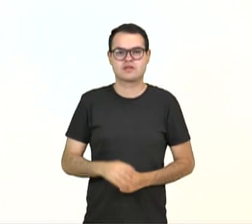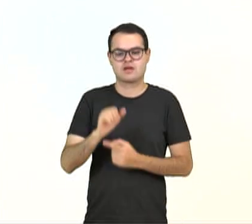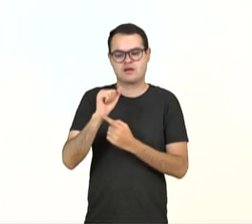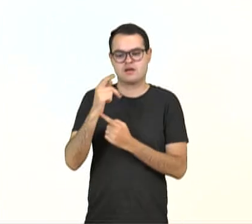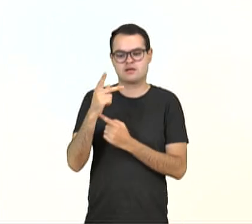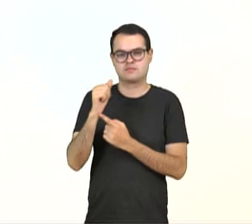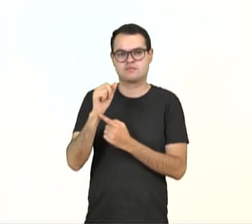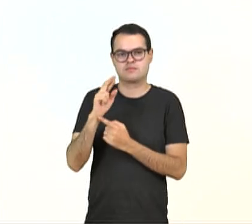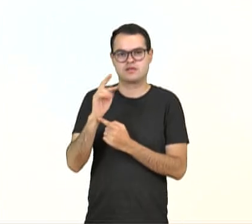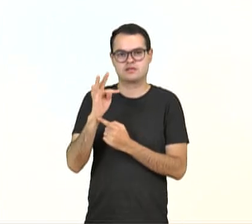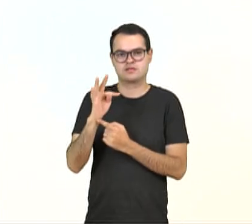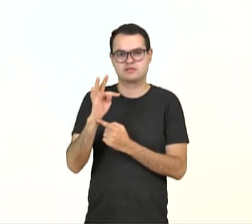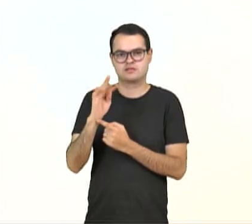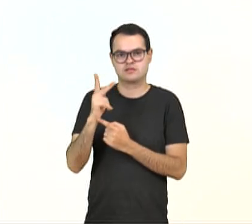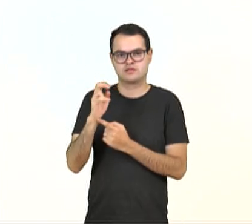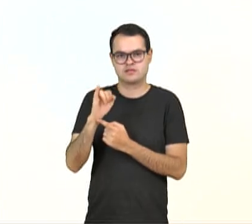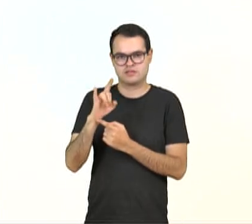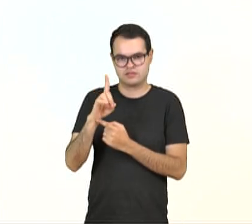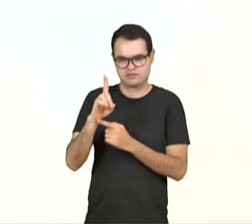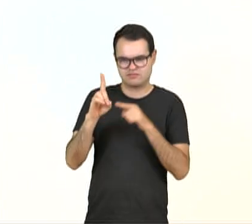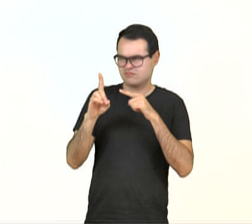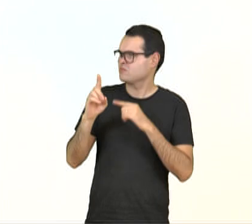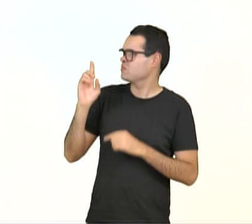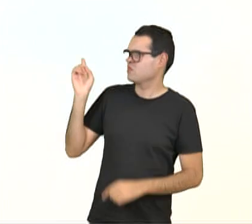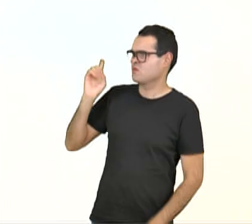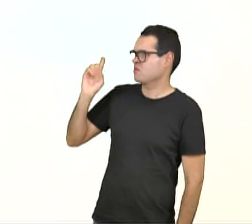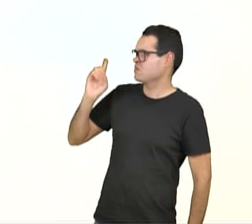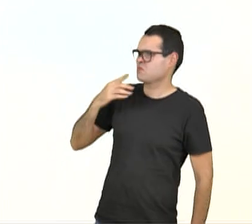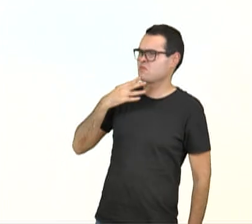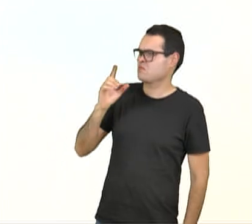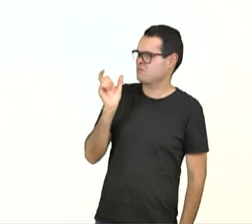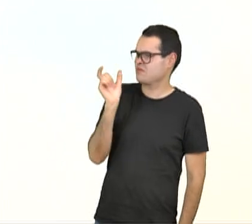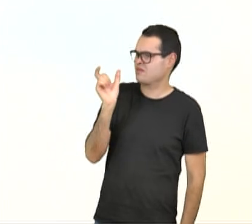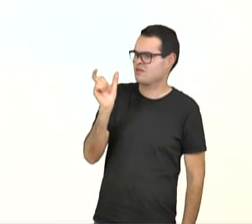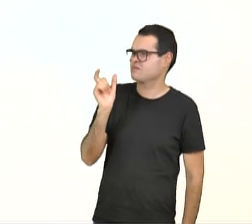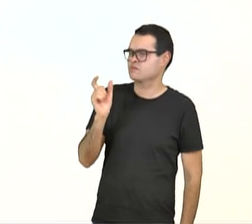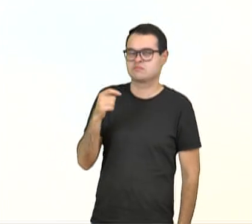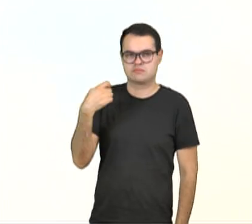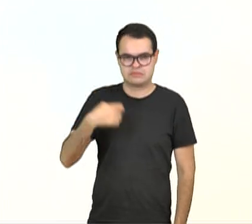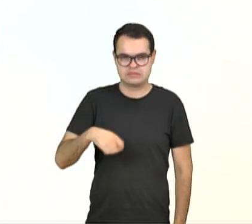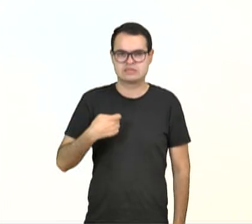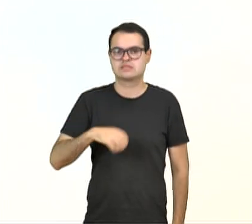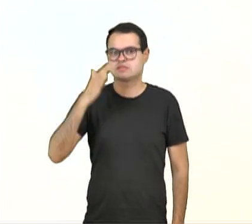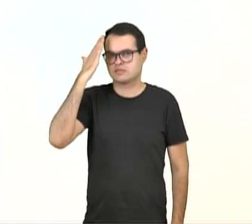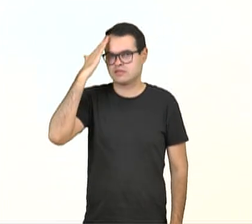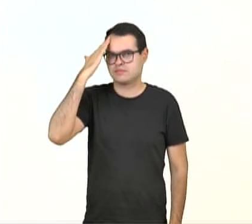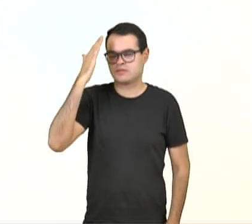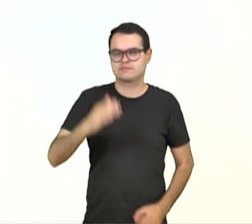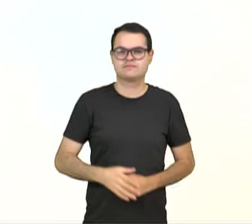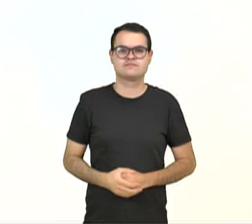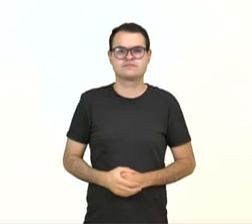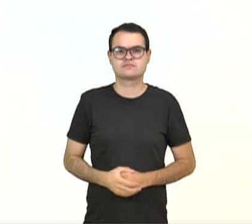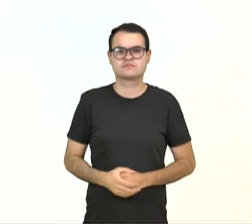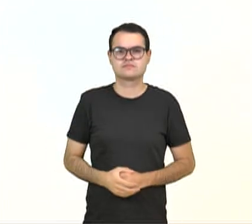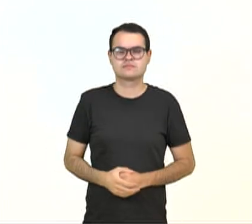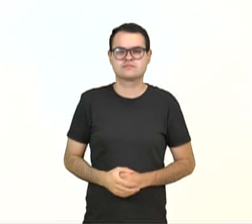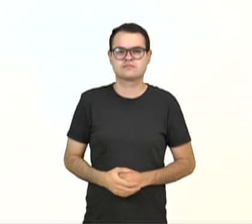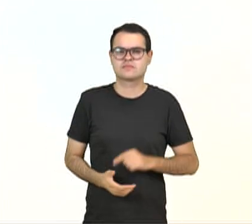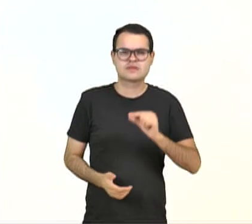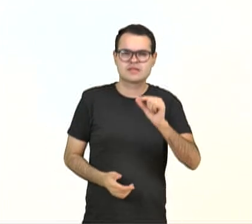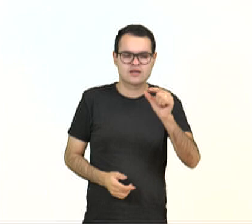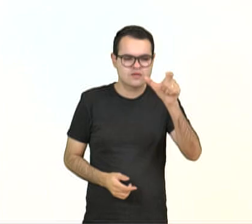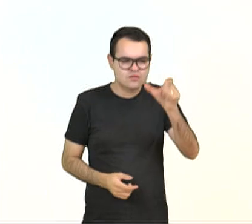Apartheid? Não, professora, não faço ideia do que seja, mas tem que saber. E quem foi